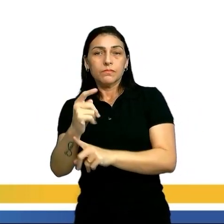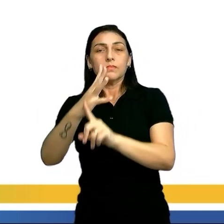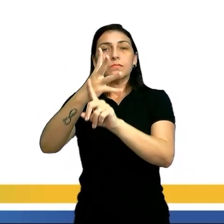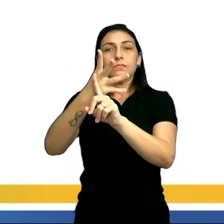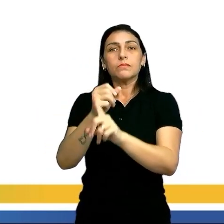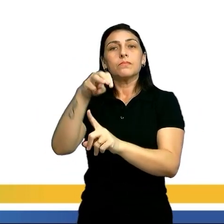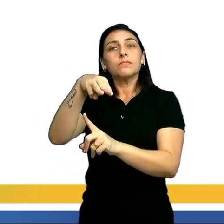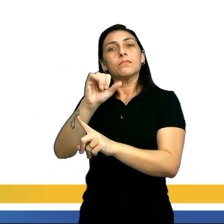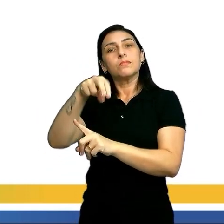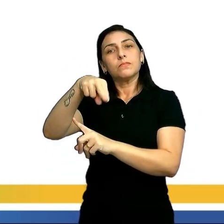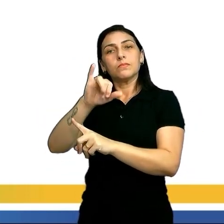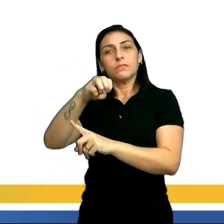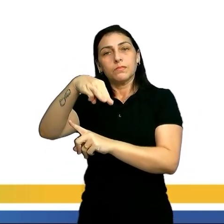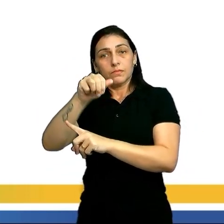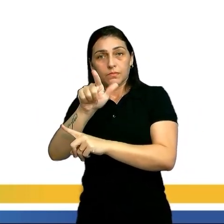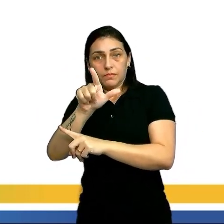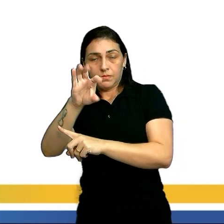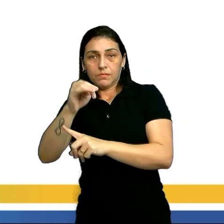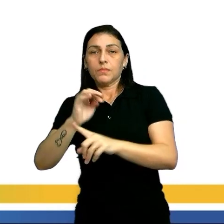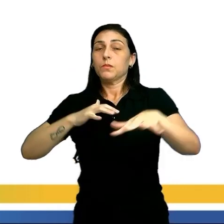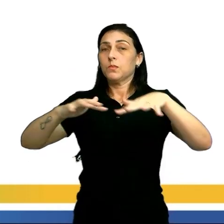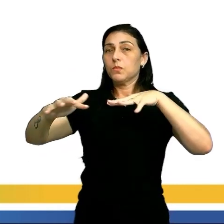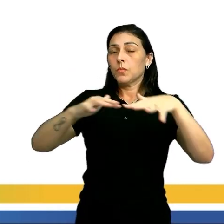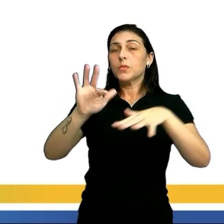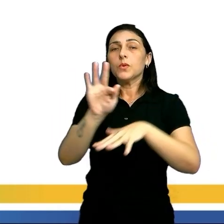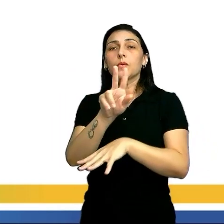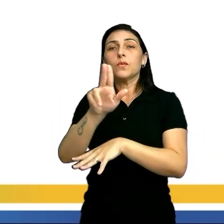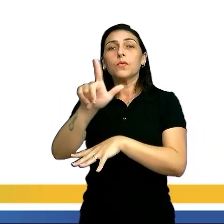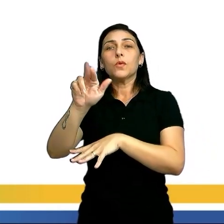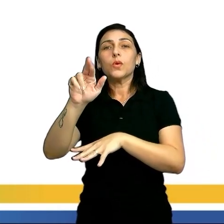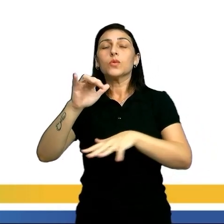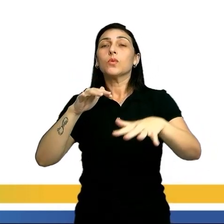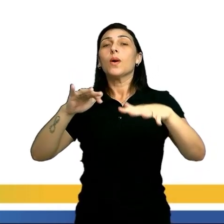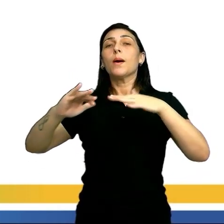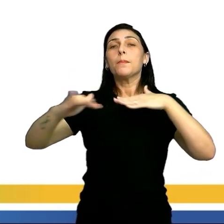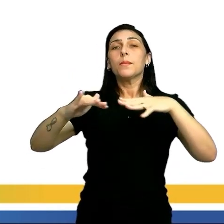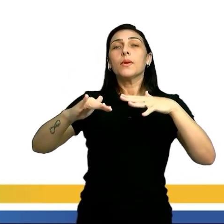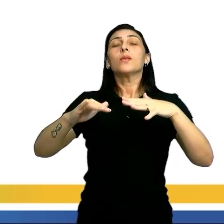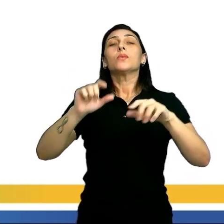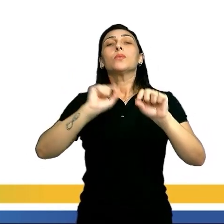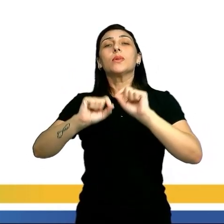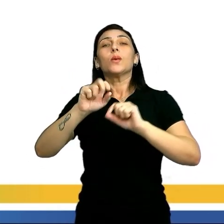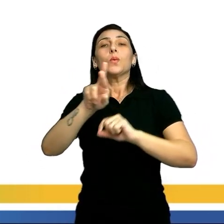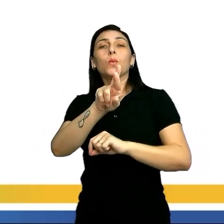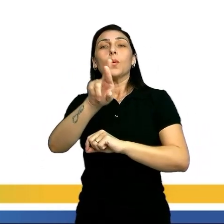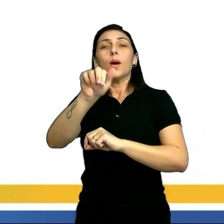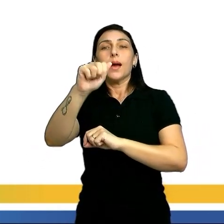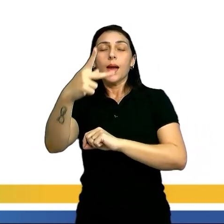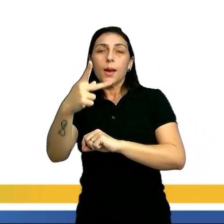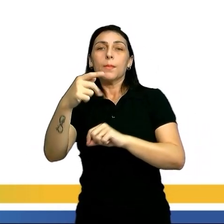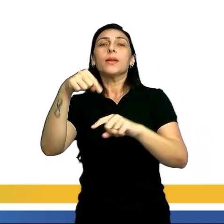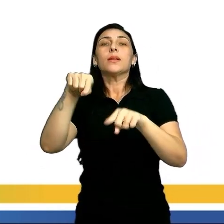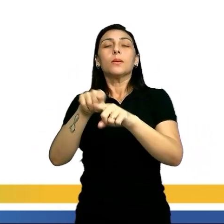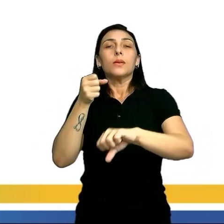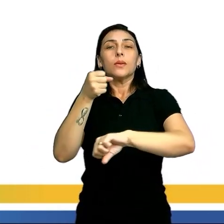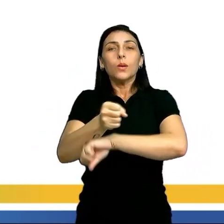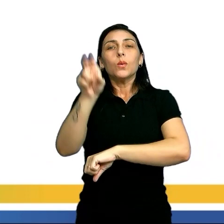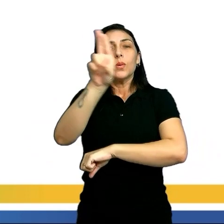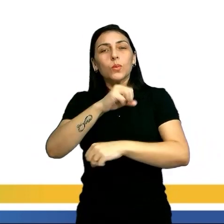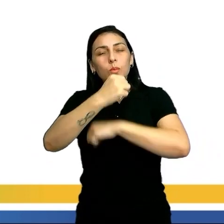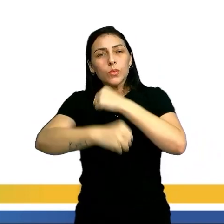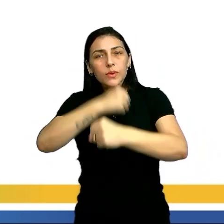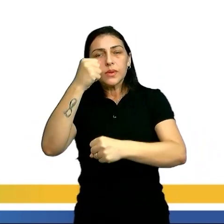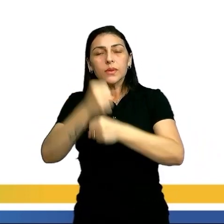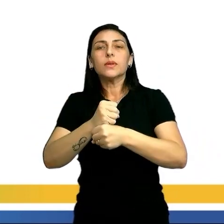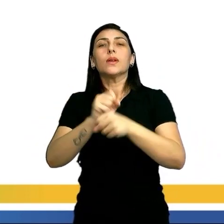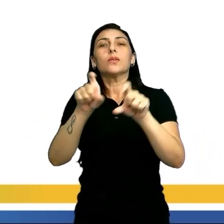arte minimalista, movimento fluxos, a performance, o rapping e instalação. Os anos